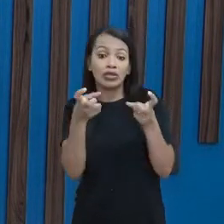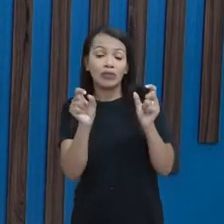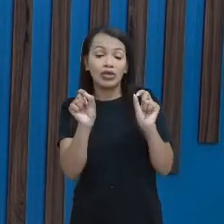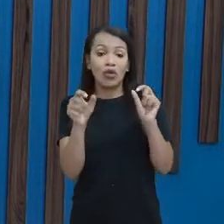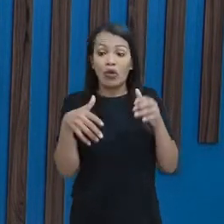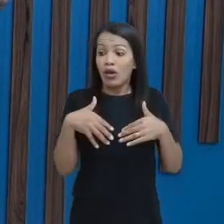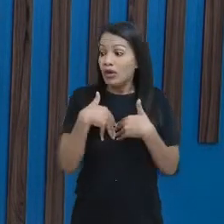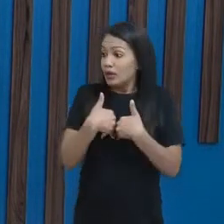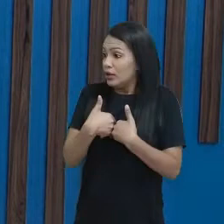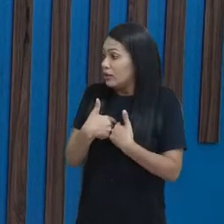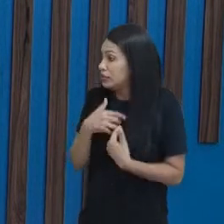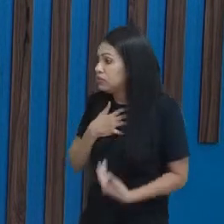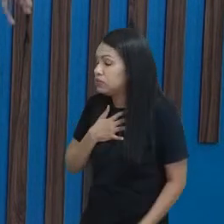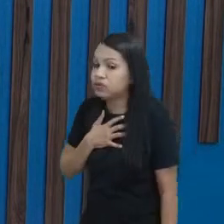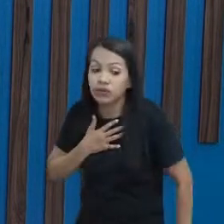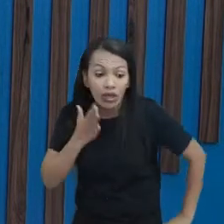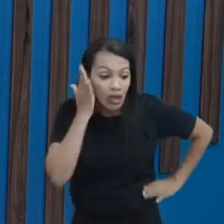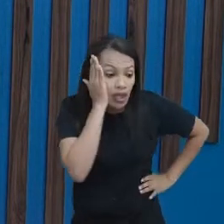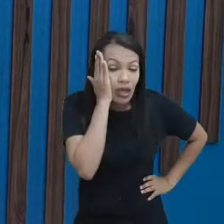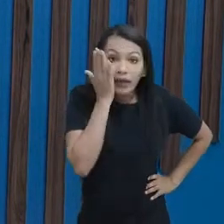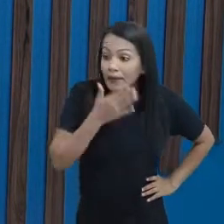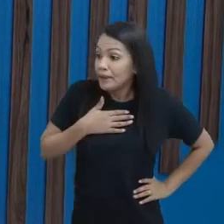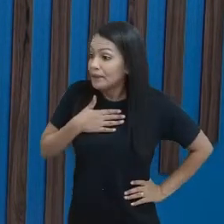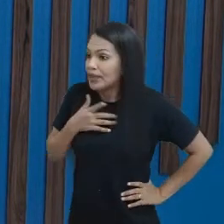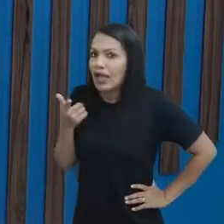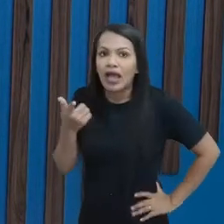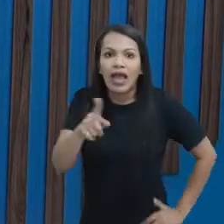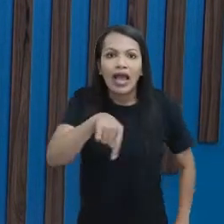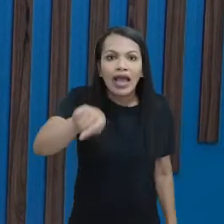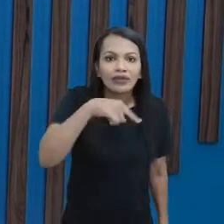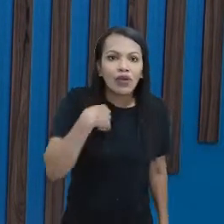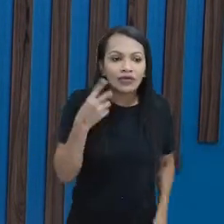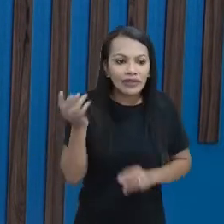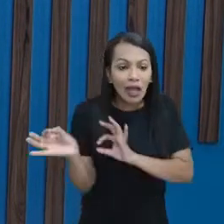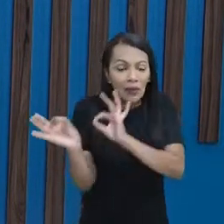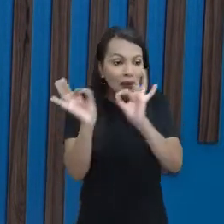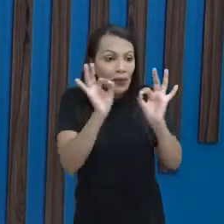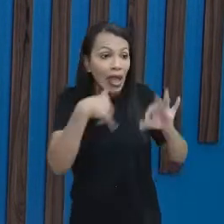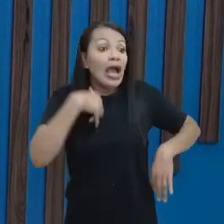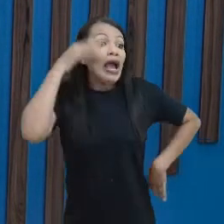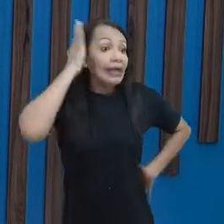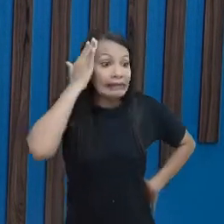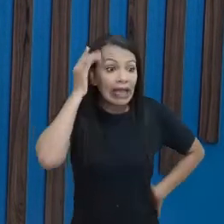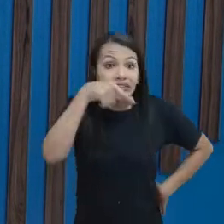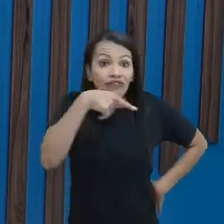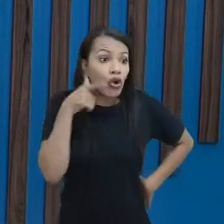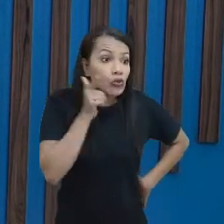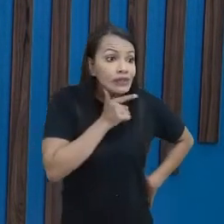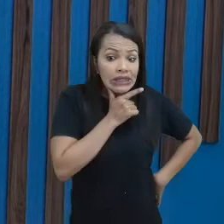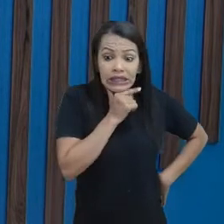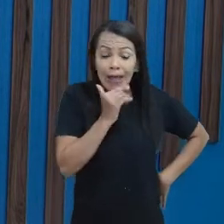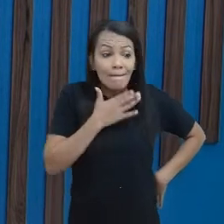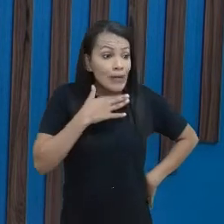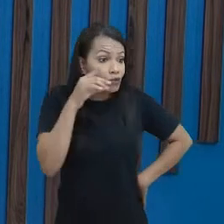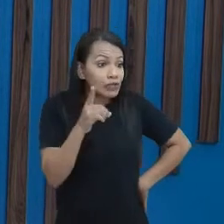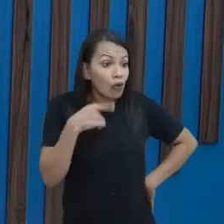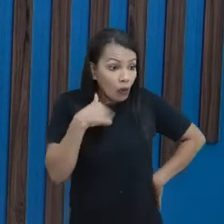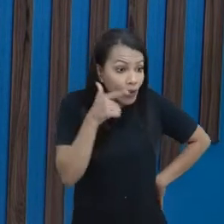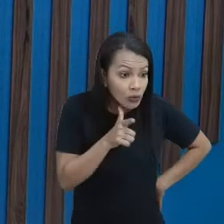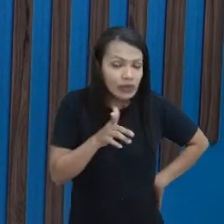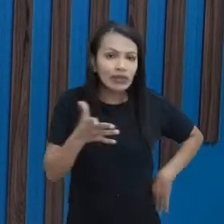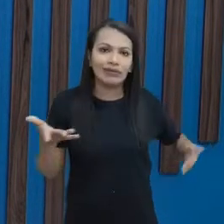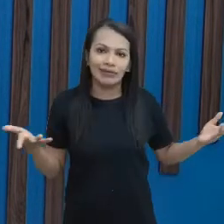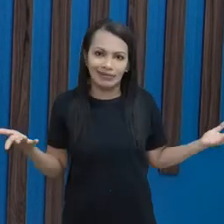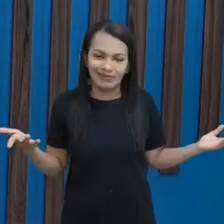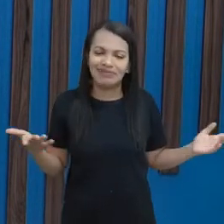tensão. Poxa, e agora? O que é que vai acontecer? Será que ela vai conseguir? Quando a gente está lendo ou ouvindo uma história,